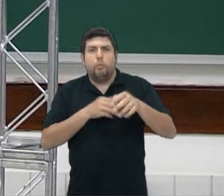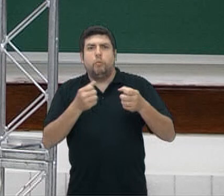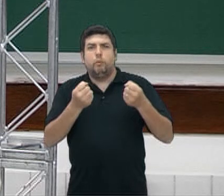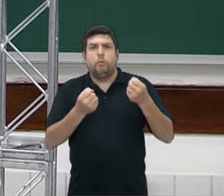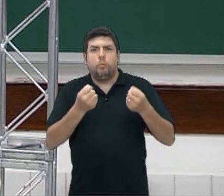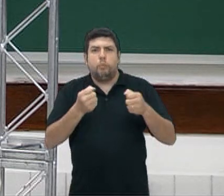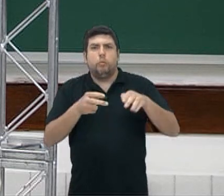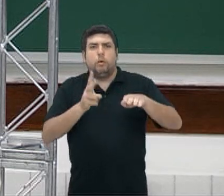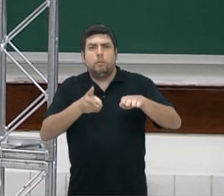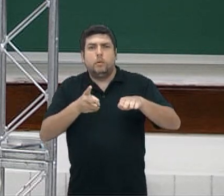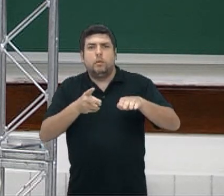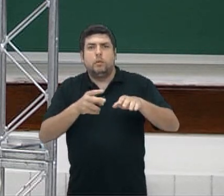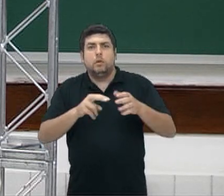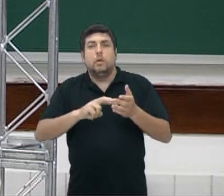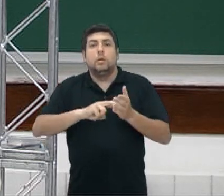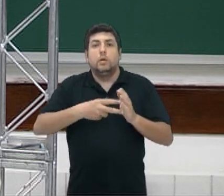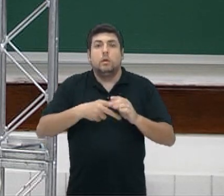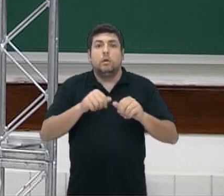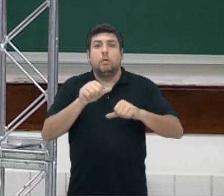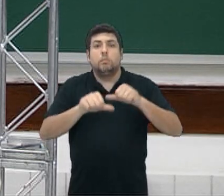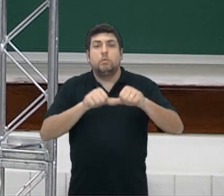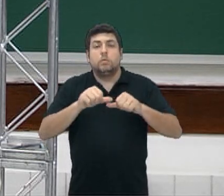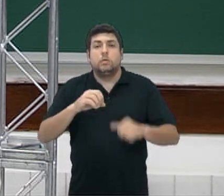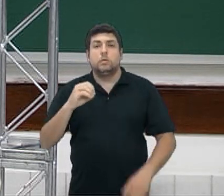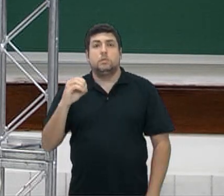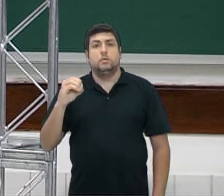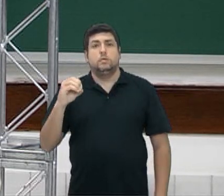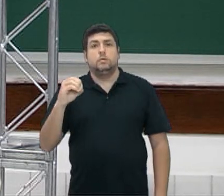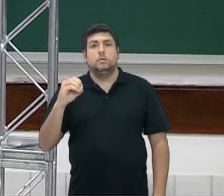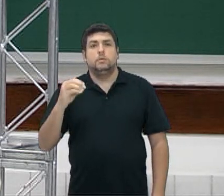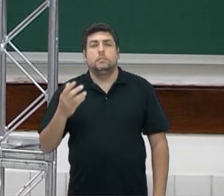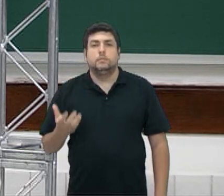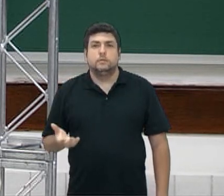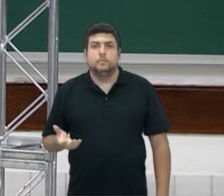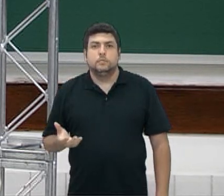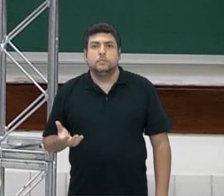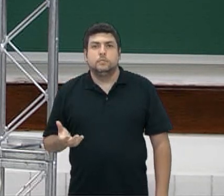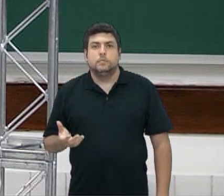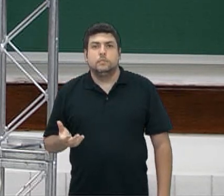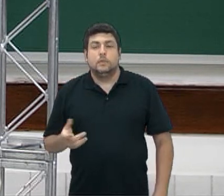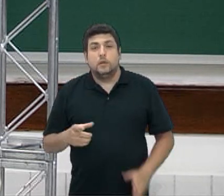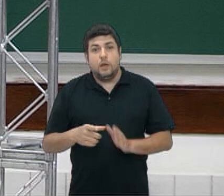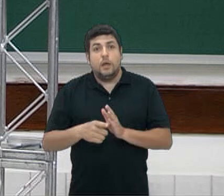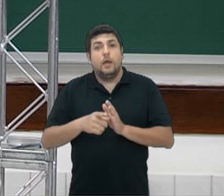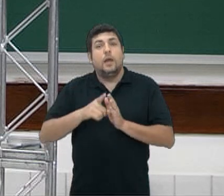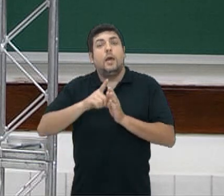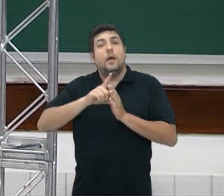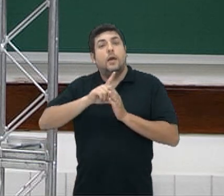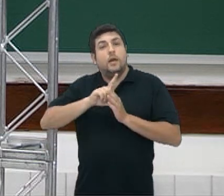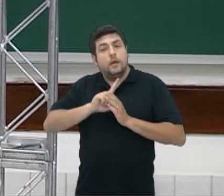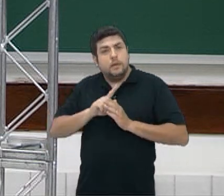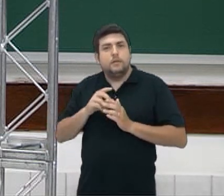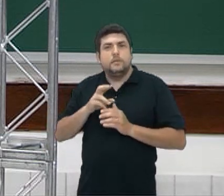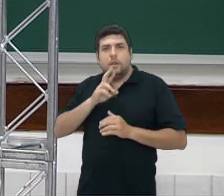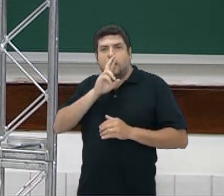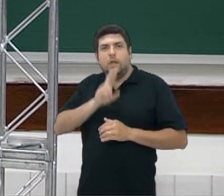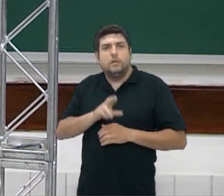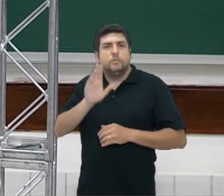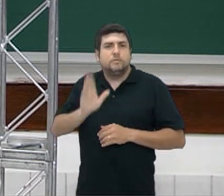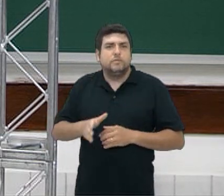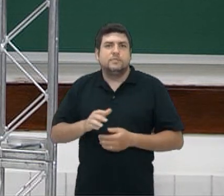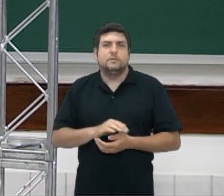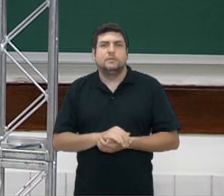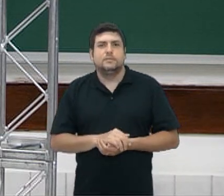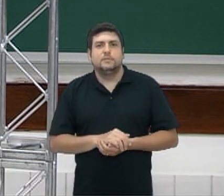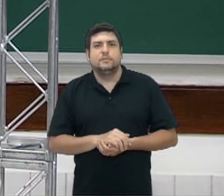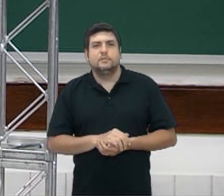zero. Certo? Então, ele já deu, na verdade, a resposta no slide anterior.